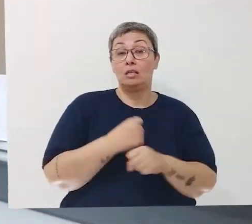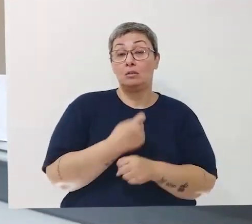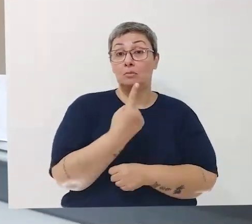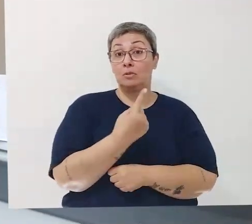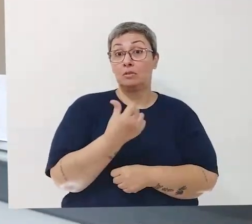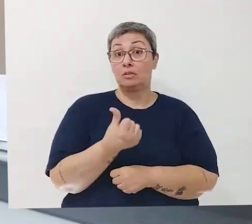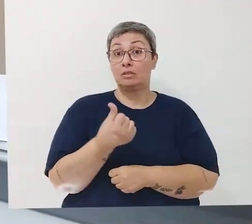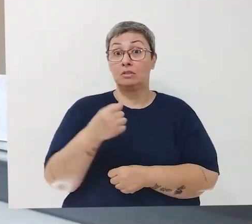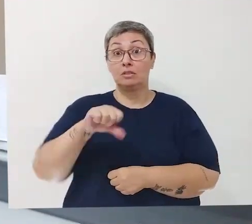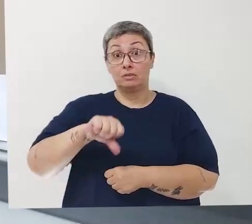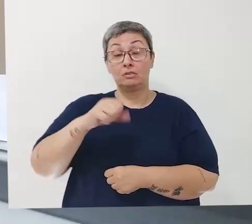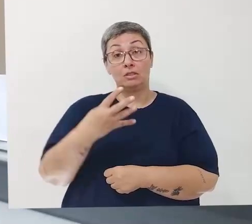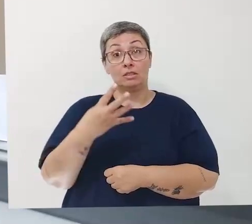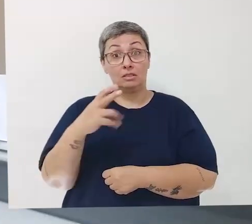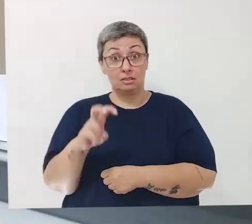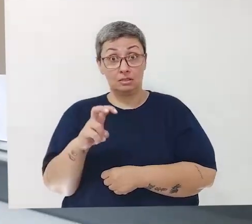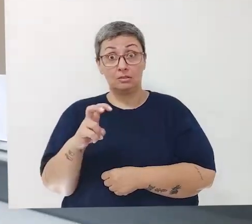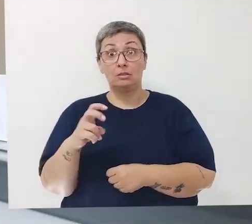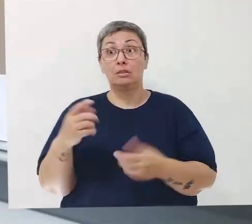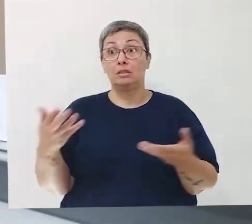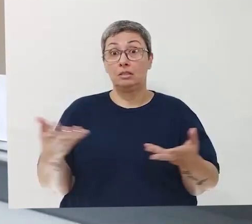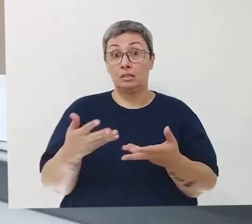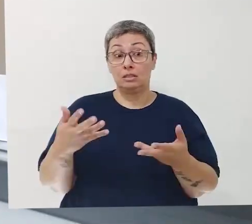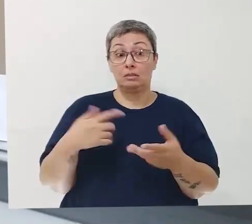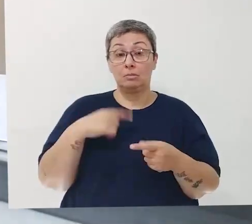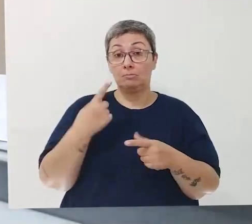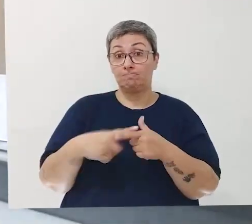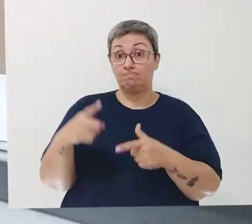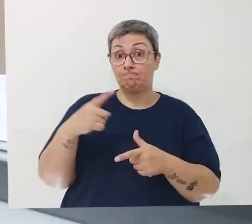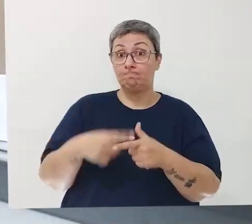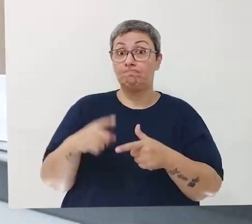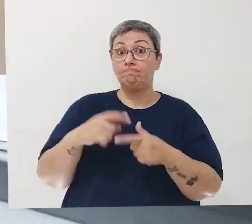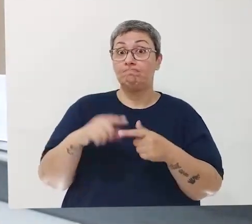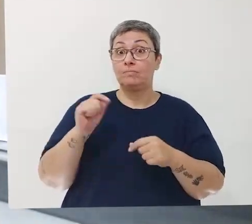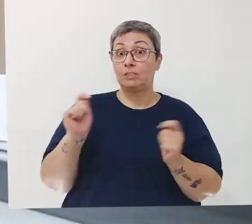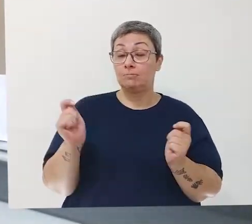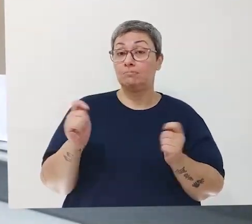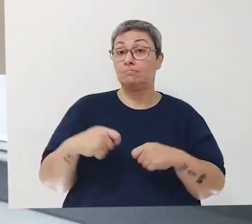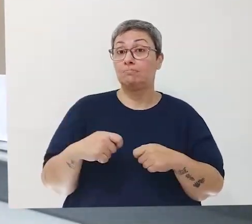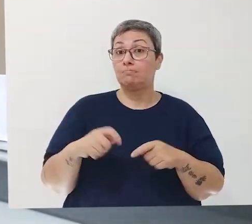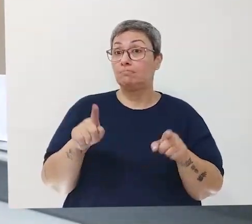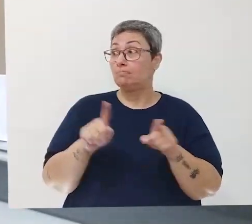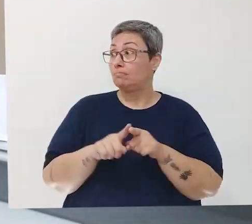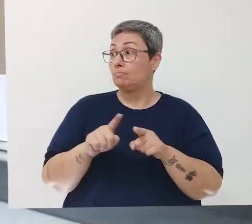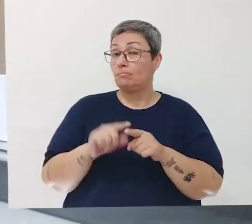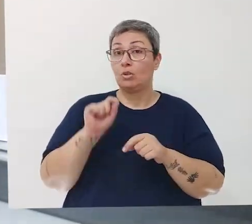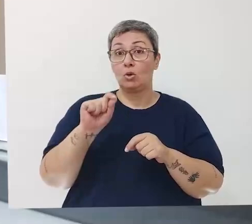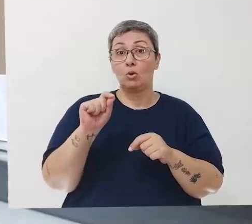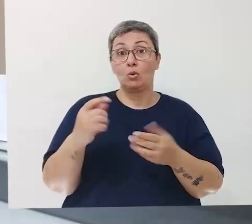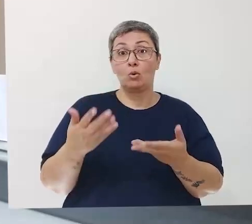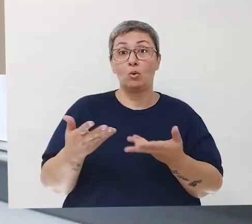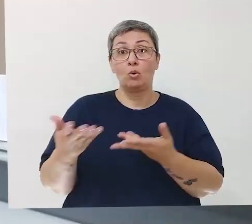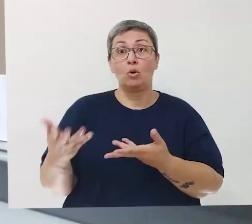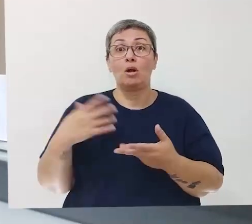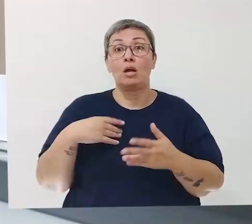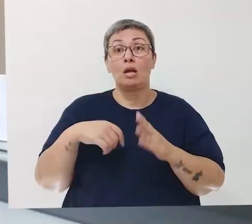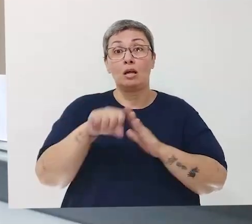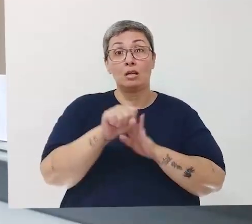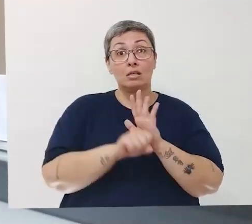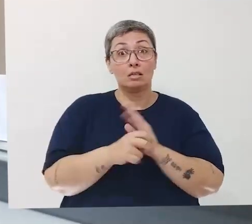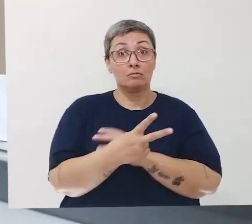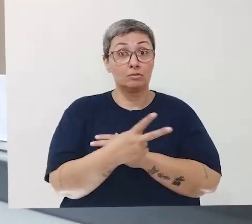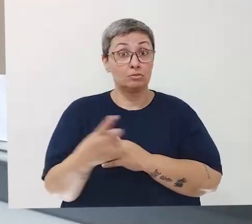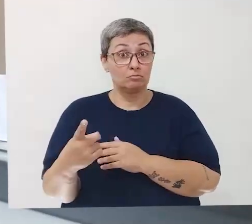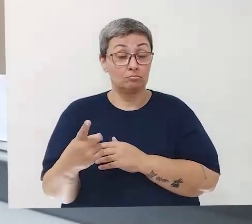1945, né? Este é um problema em potencial que trouxemos para o século